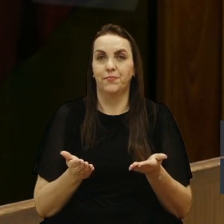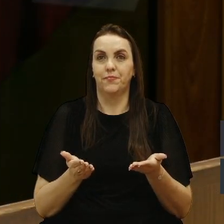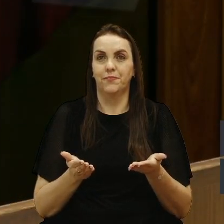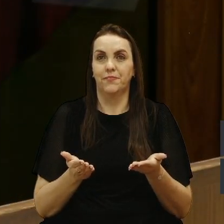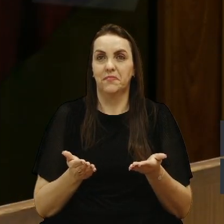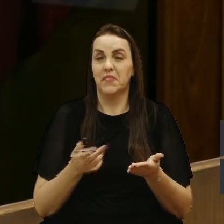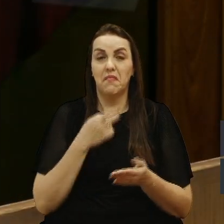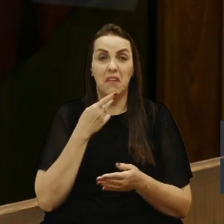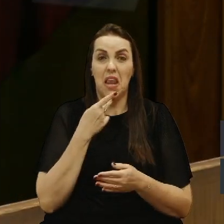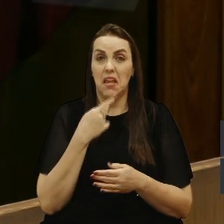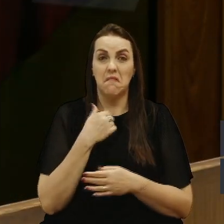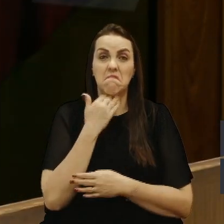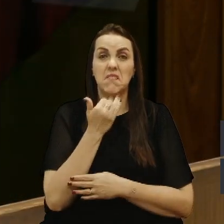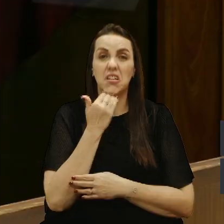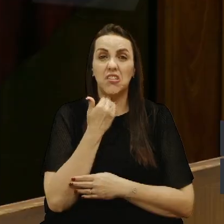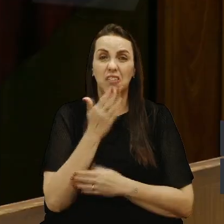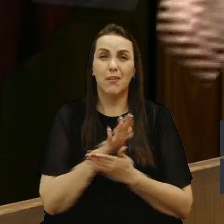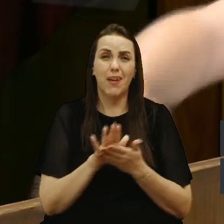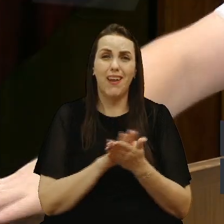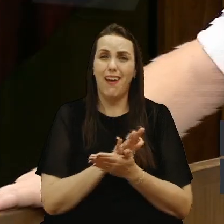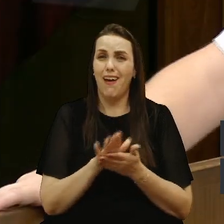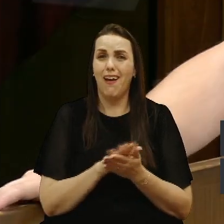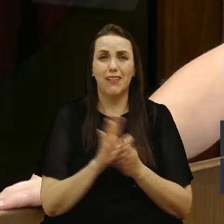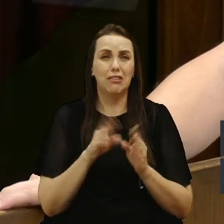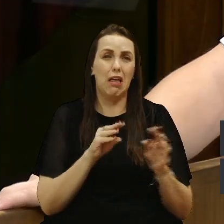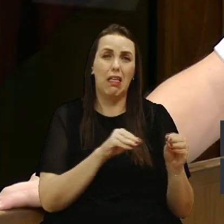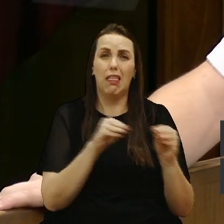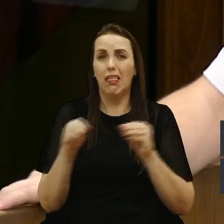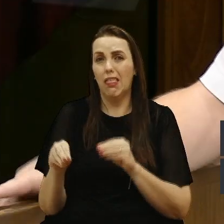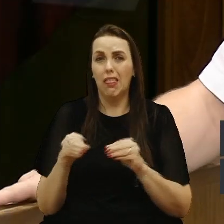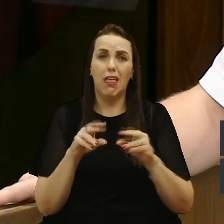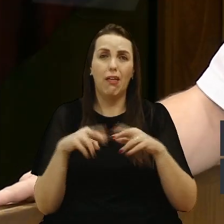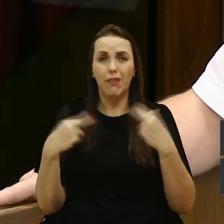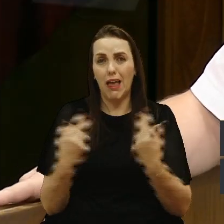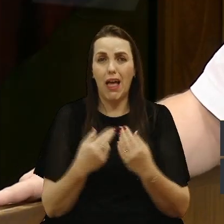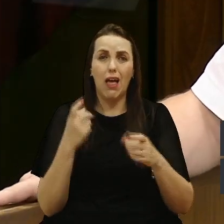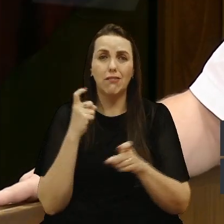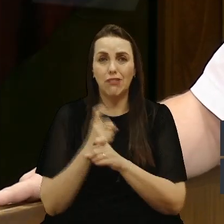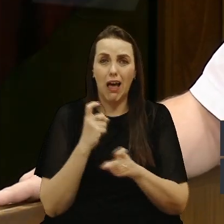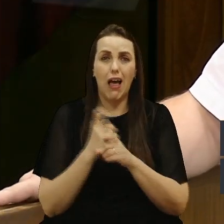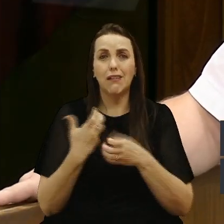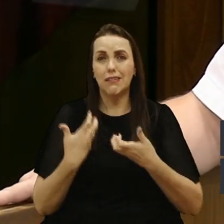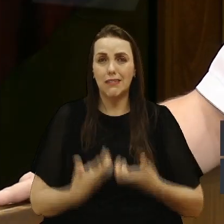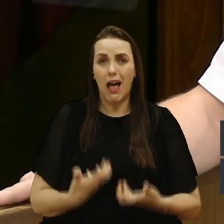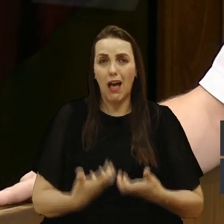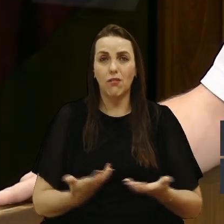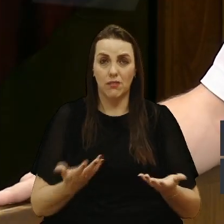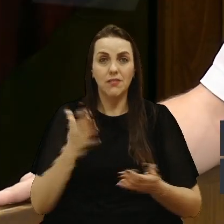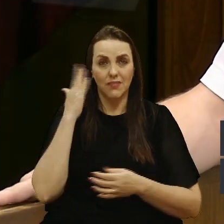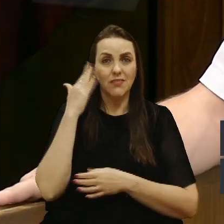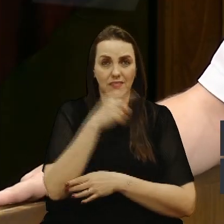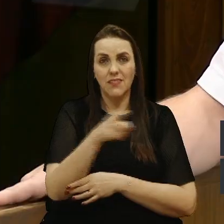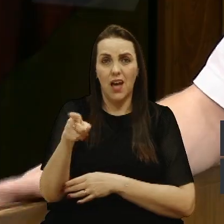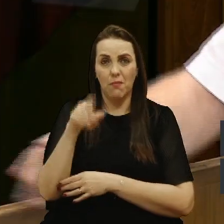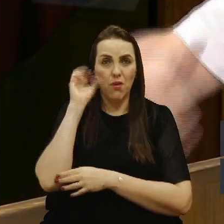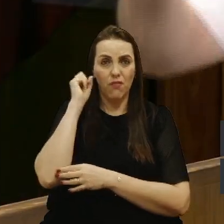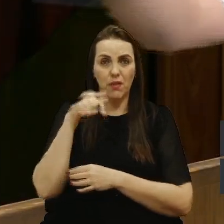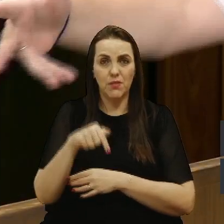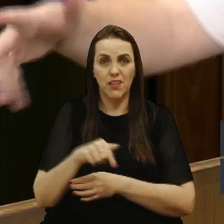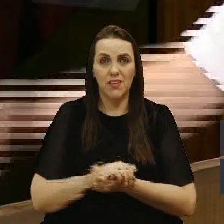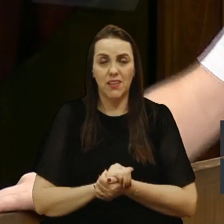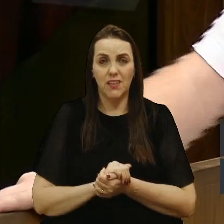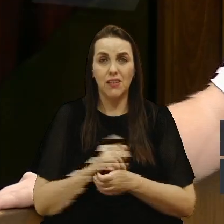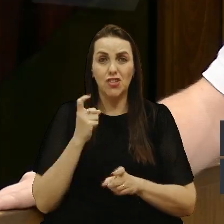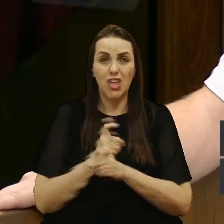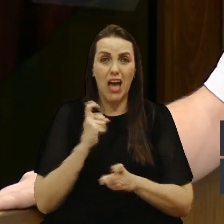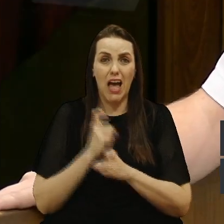falavam que era inútil, que era simplesmente para prorrogar a sessão, para encher o saco. Você sabe o que a gente teve que ouvir aqui? Que nós queríamos encher o